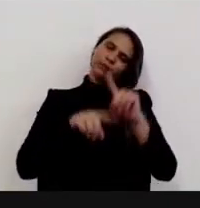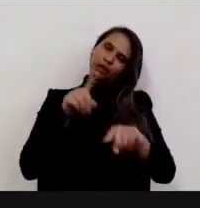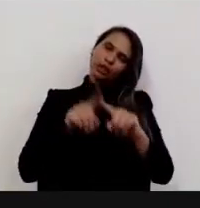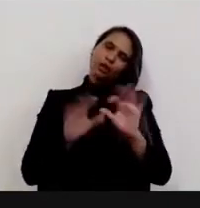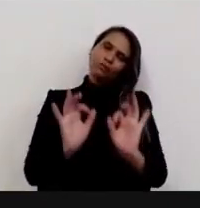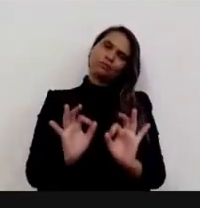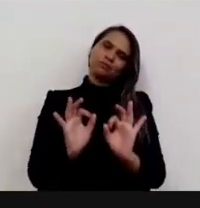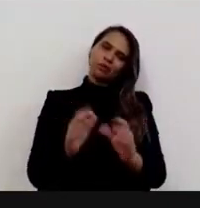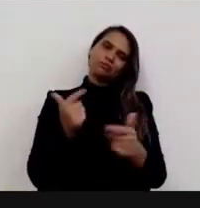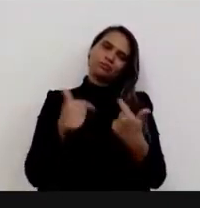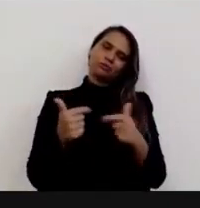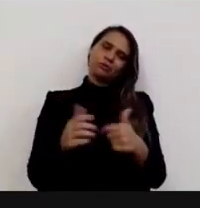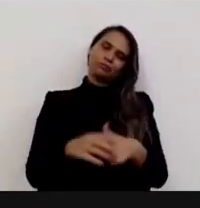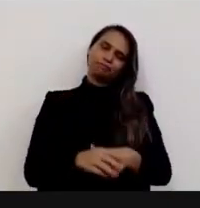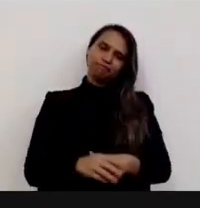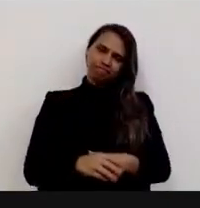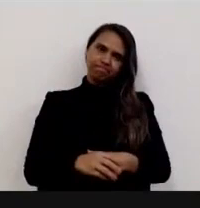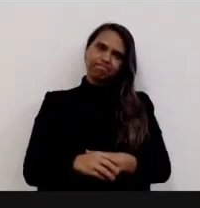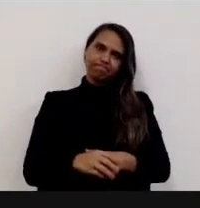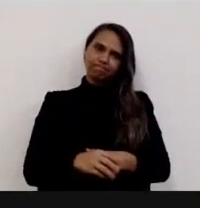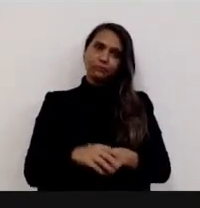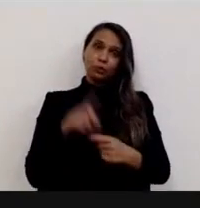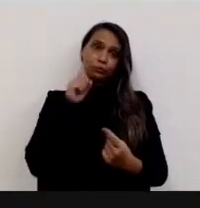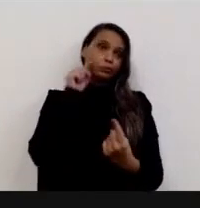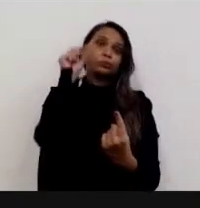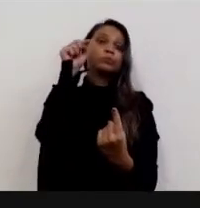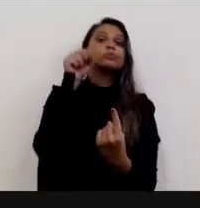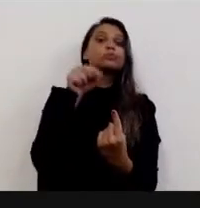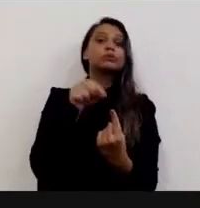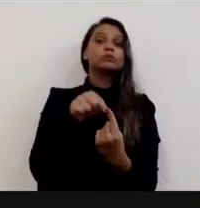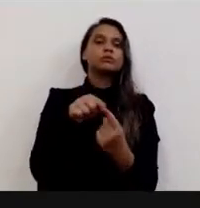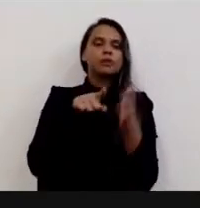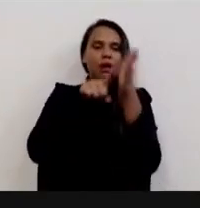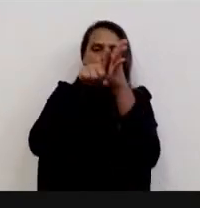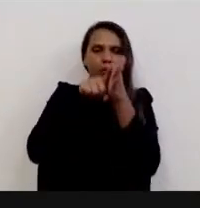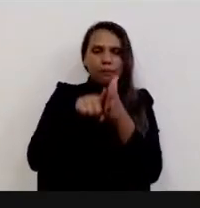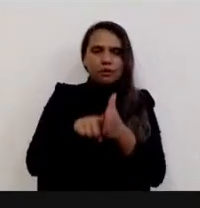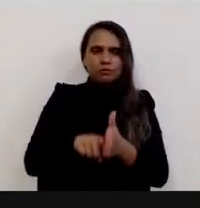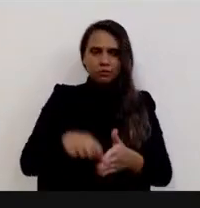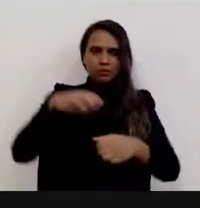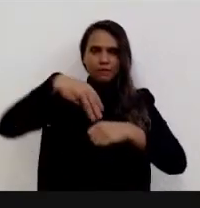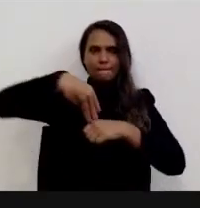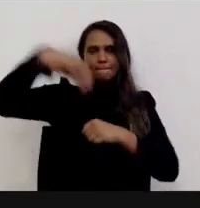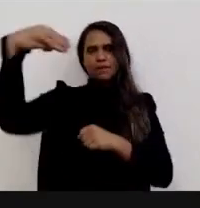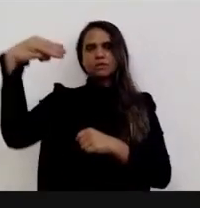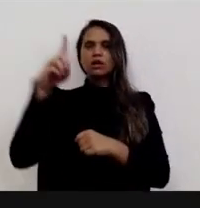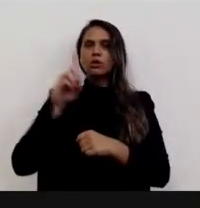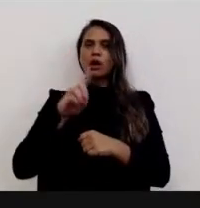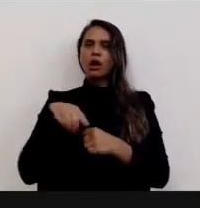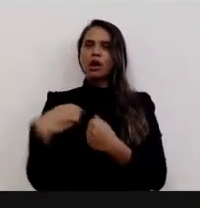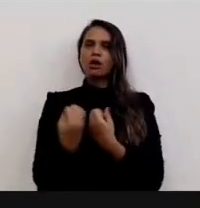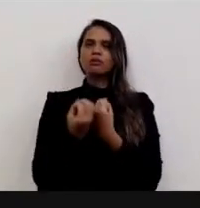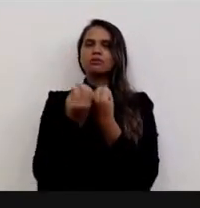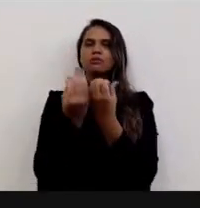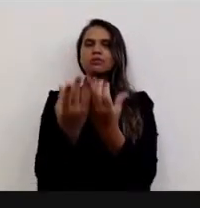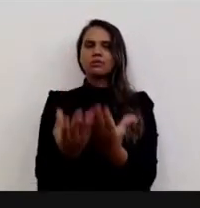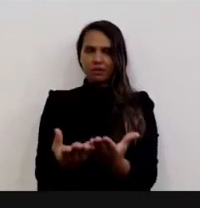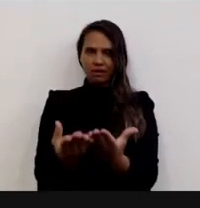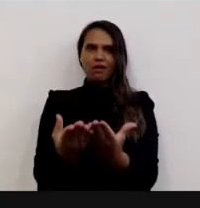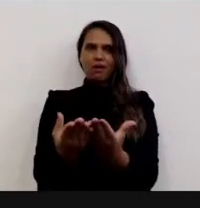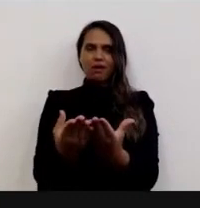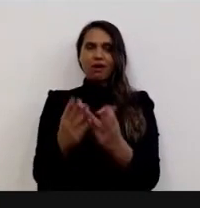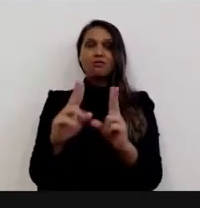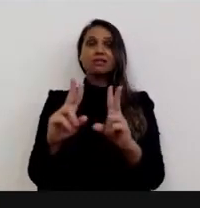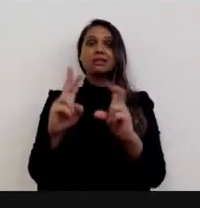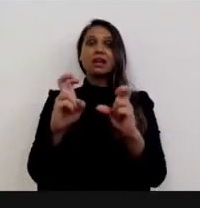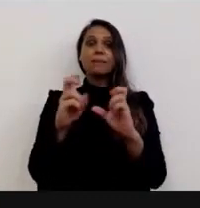adequado. Então, o objetivo da pesquisa de mestrado é entregar, ao final, uma